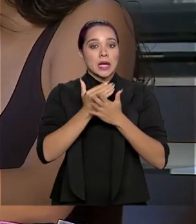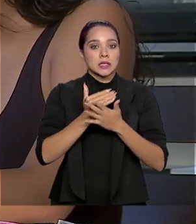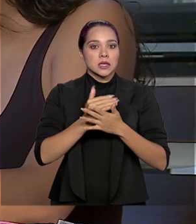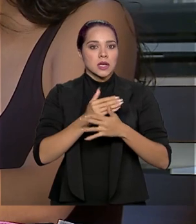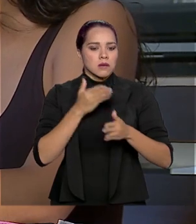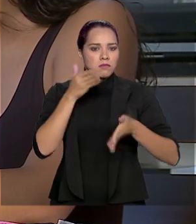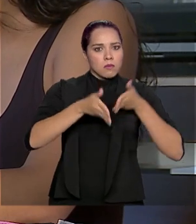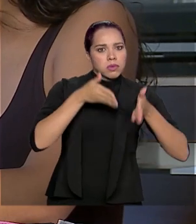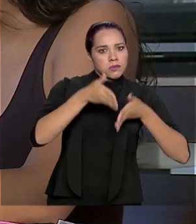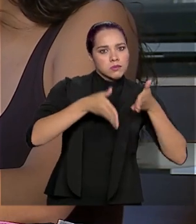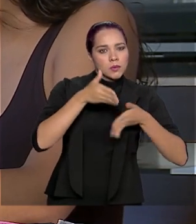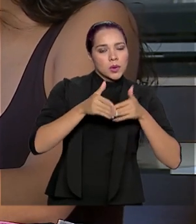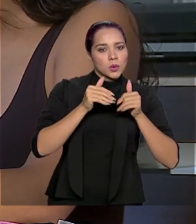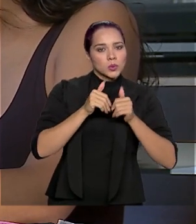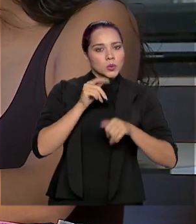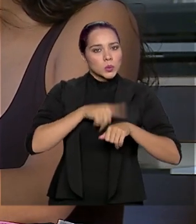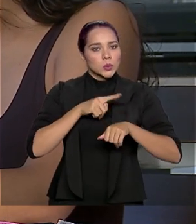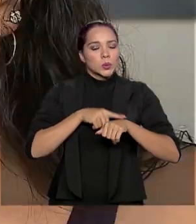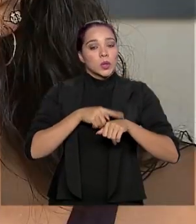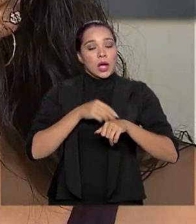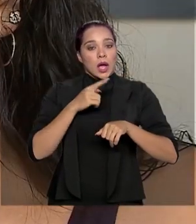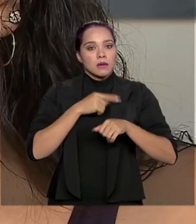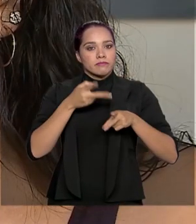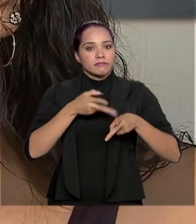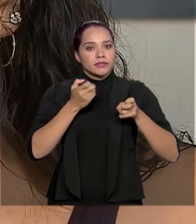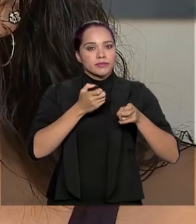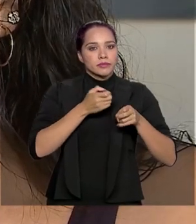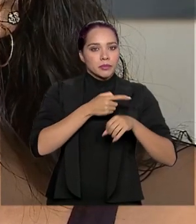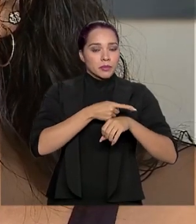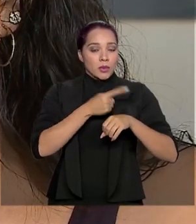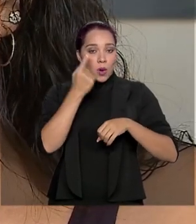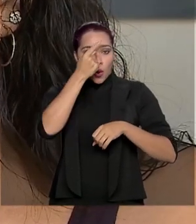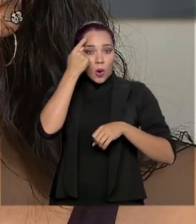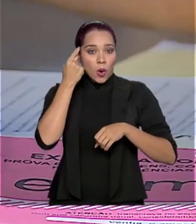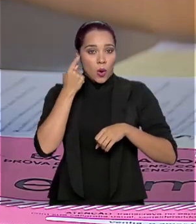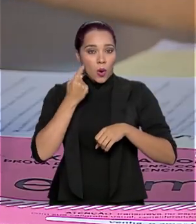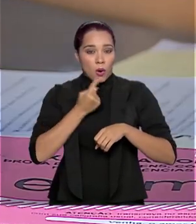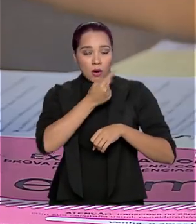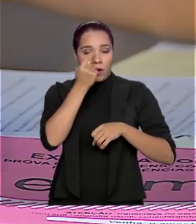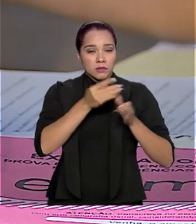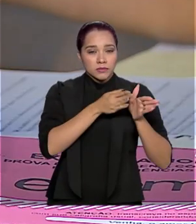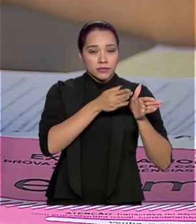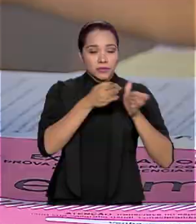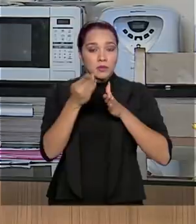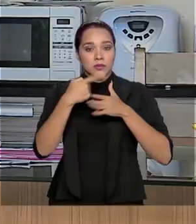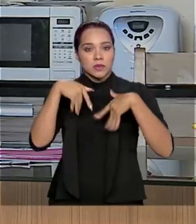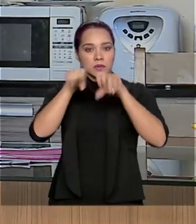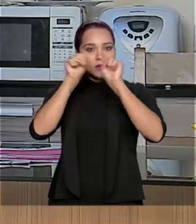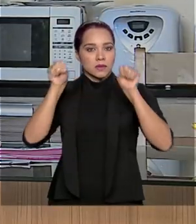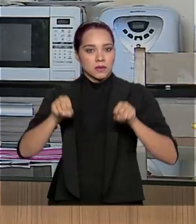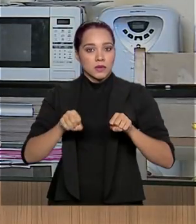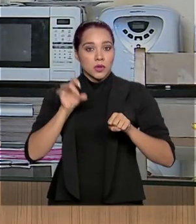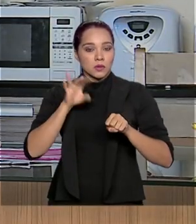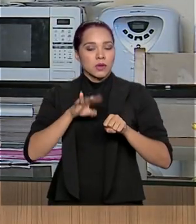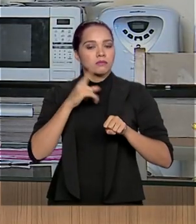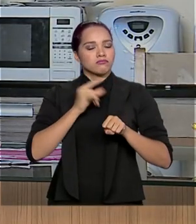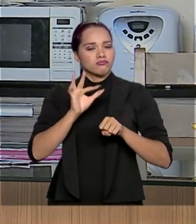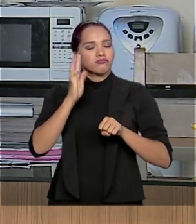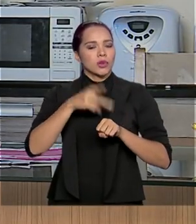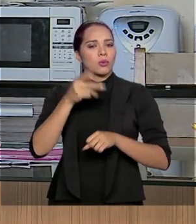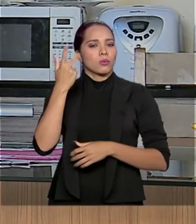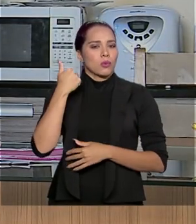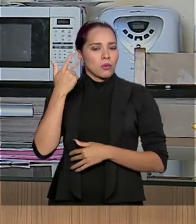tempo. A lentidão observada nas primeiras horas se deveu à migração do sistema para a nuvem, mas a situação já está normalizada,